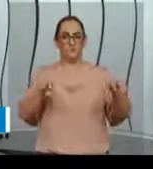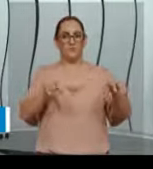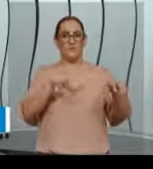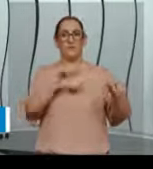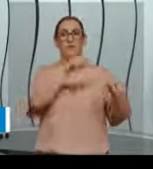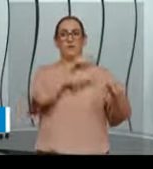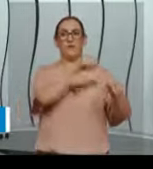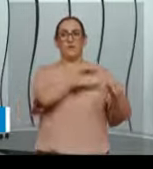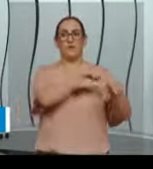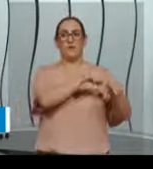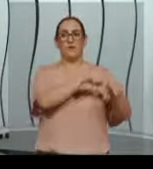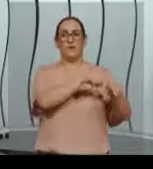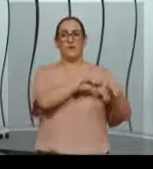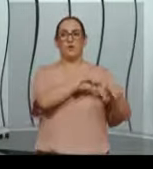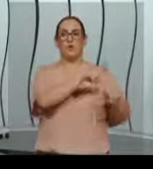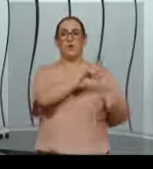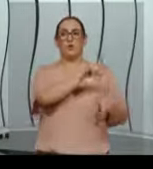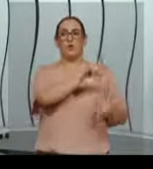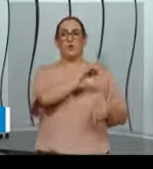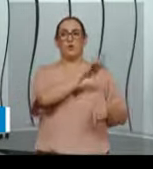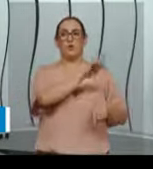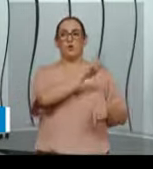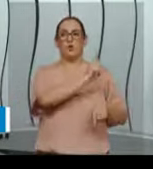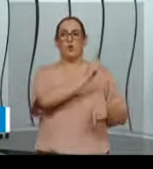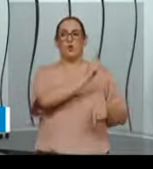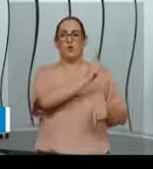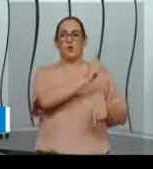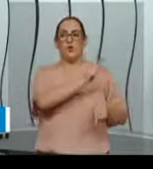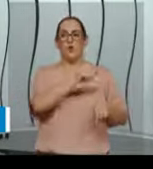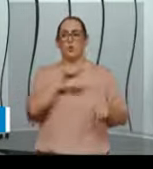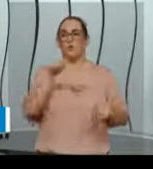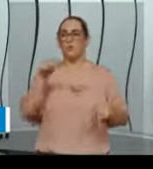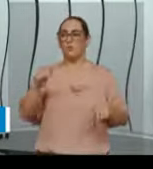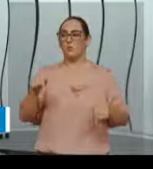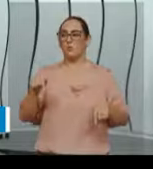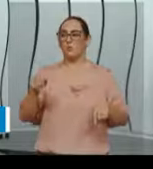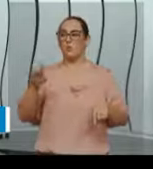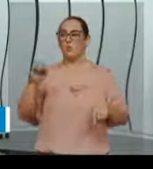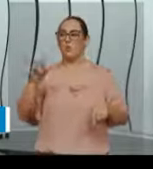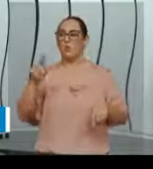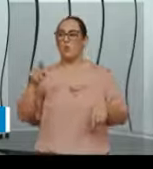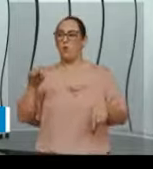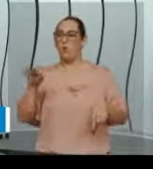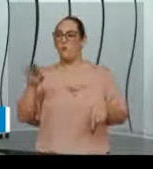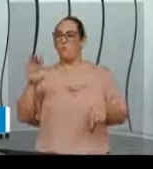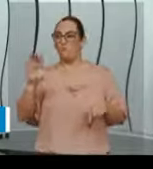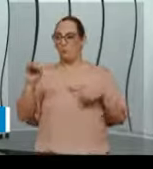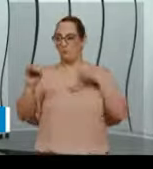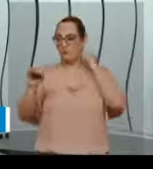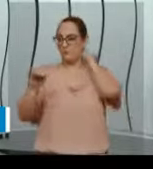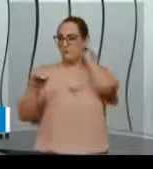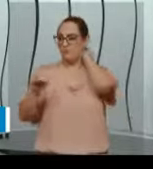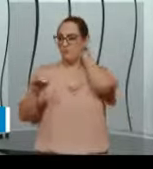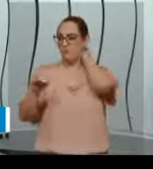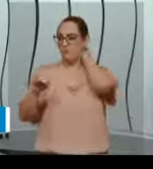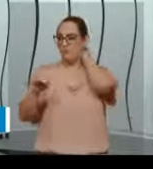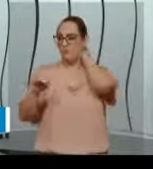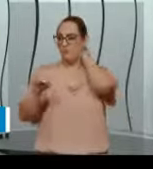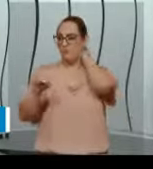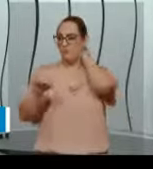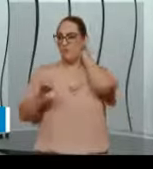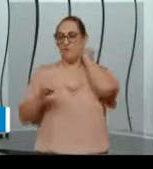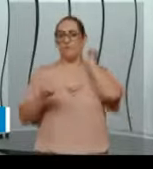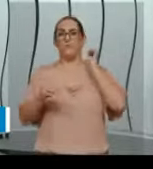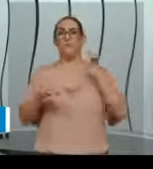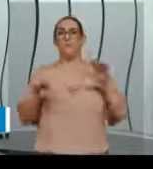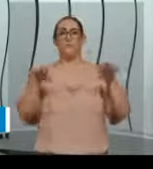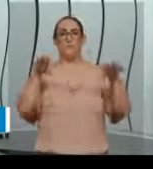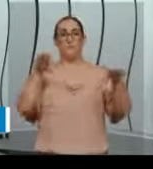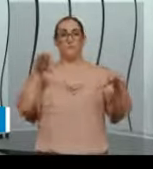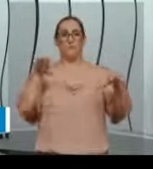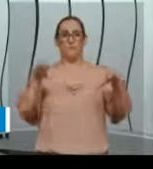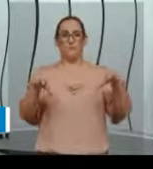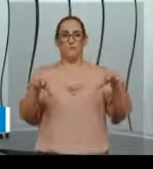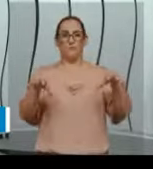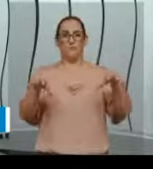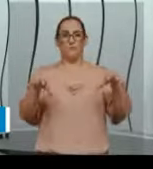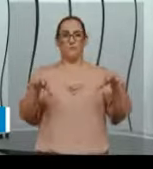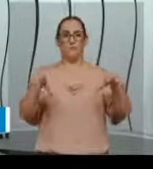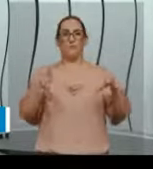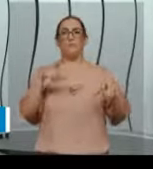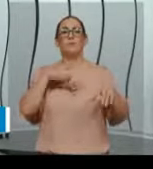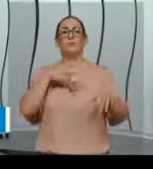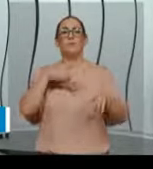os isômeros geométricos e os isômeros ópticos, ok? Dentre esses dois isômeros, nós temos,